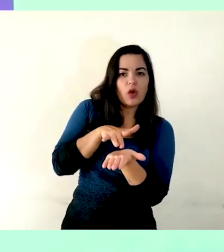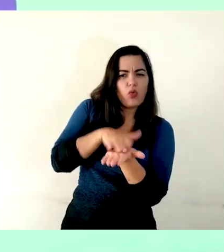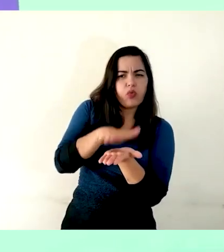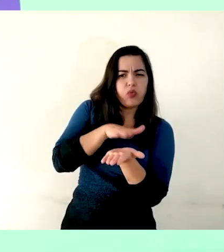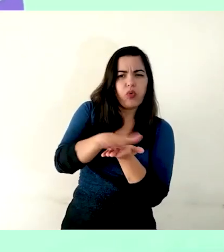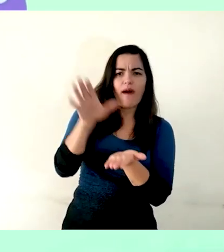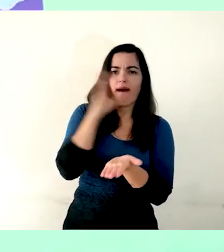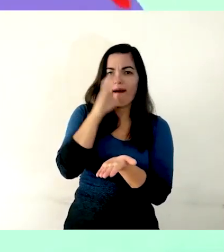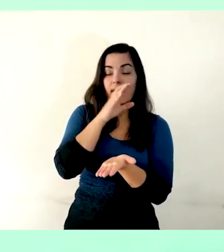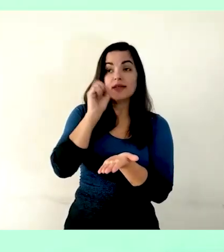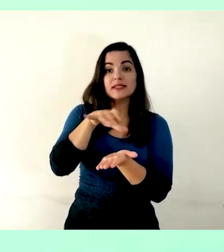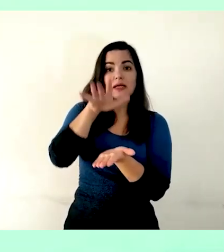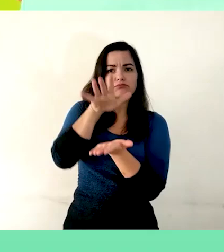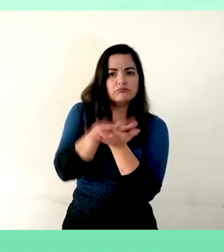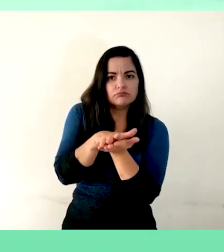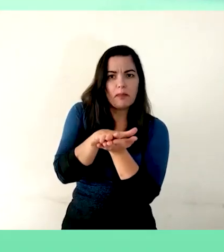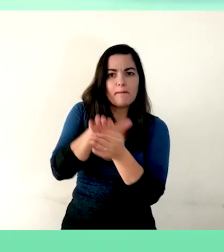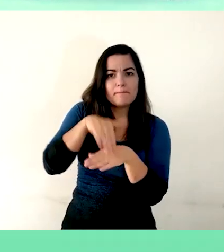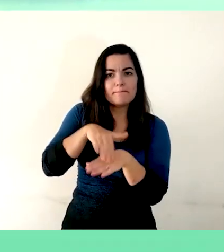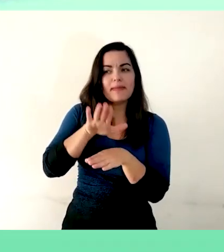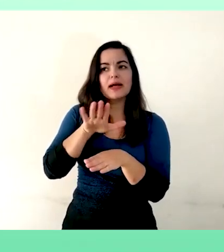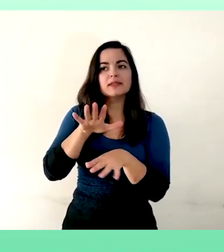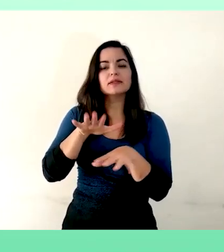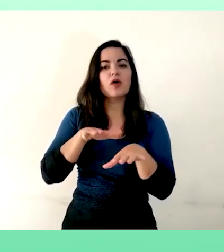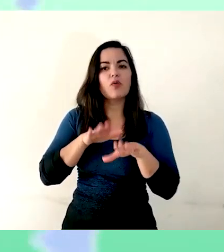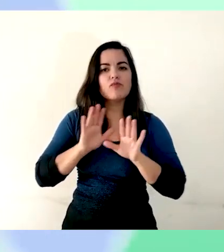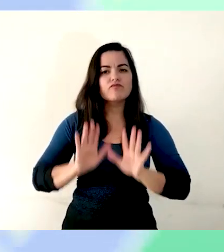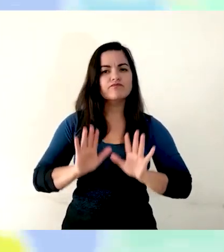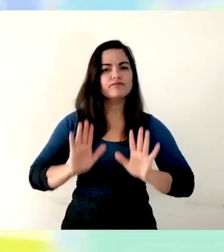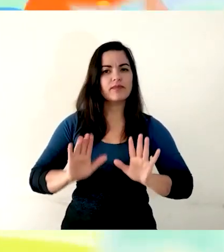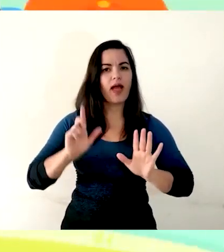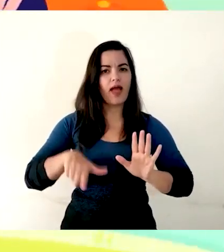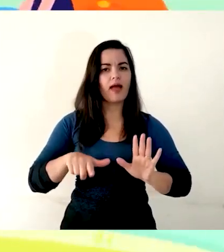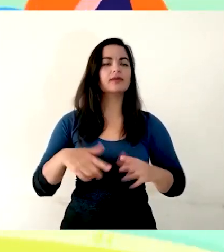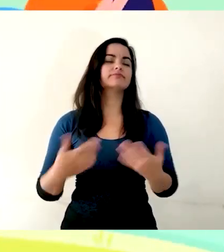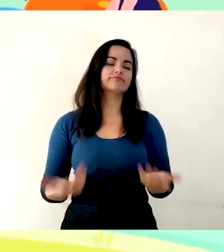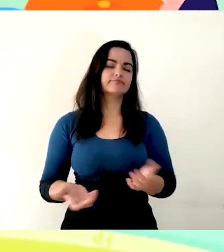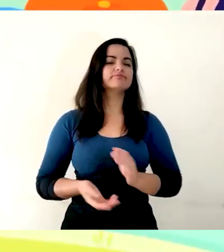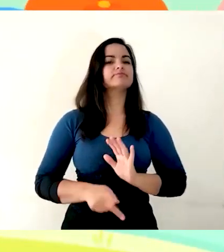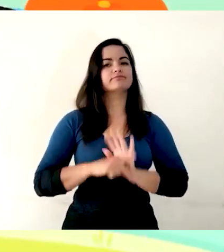E quando tem mais, elas se movem devagar.